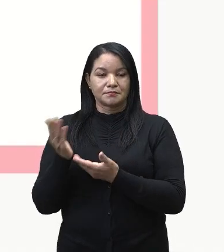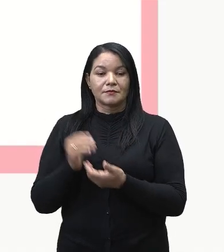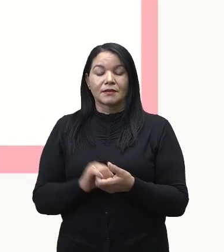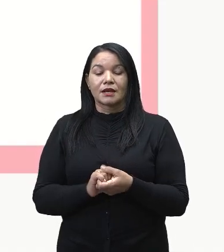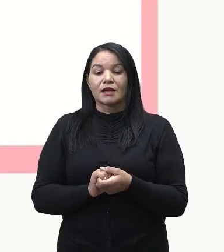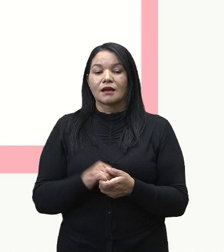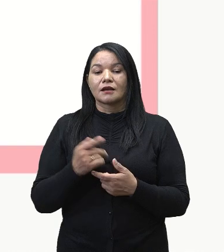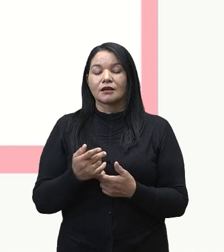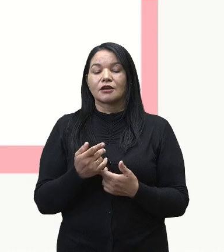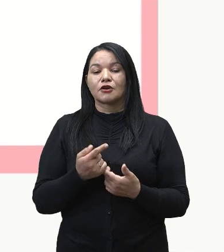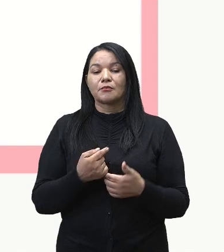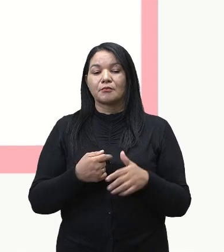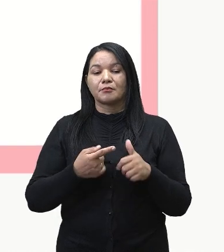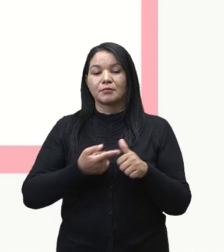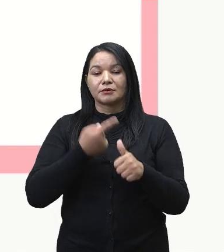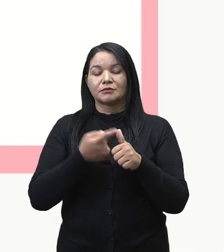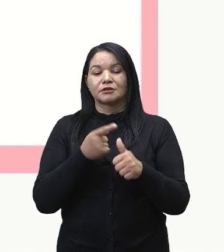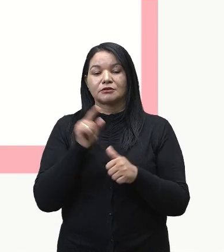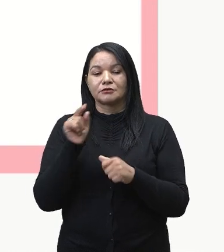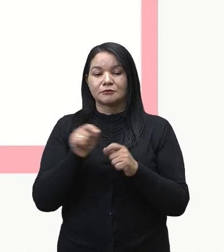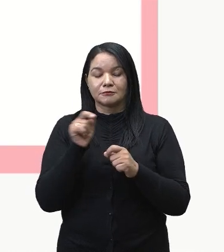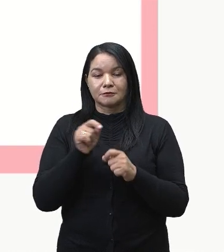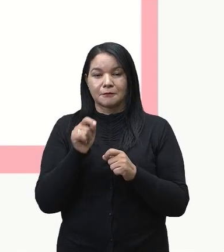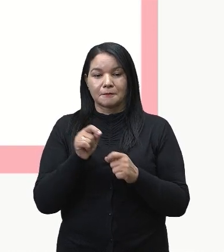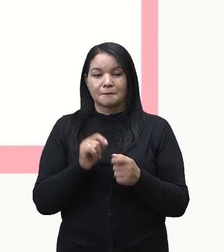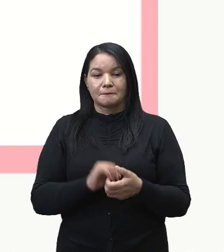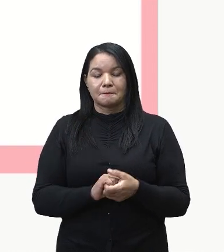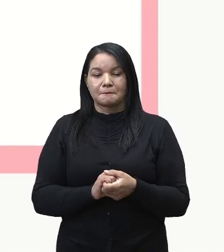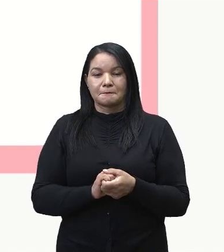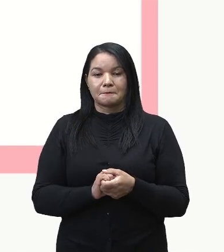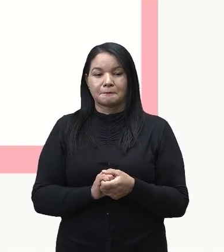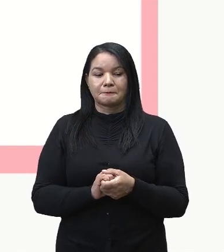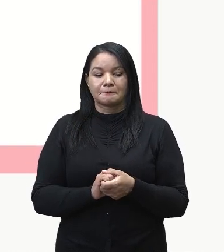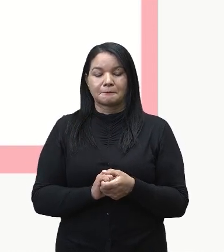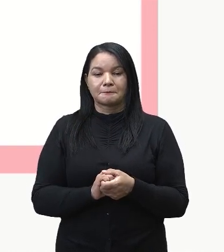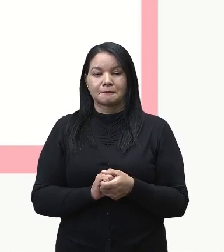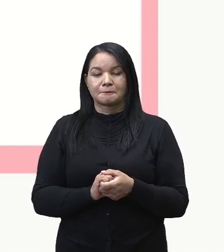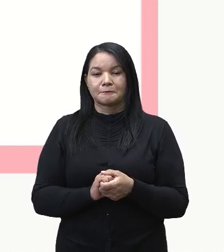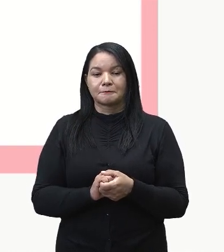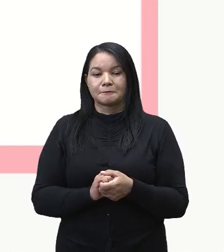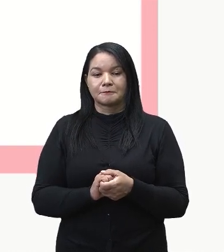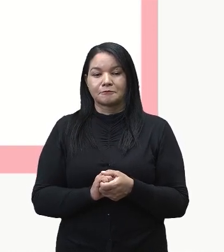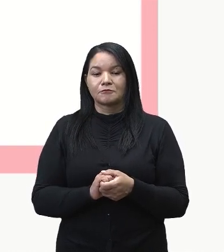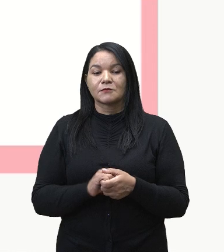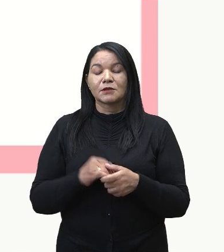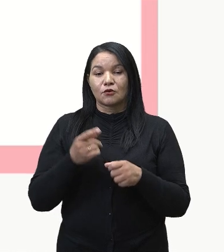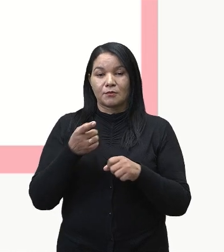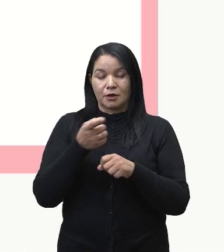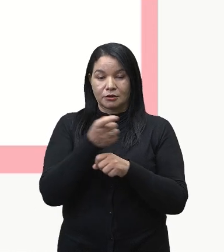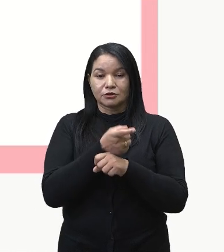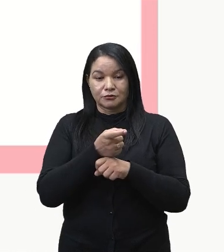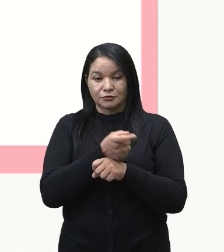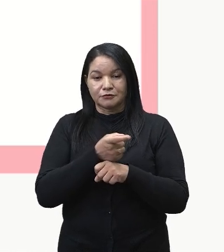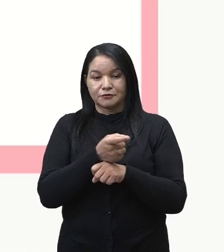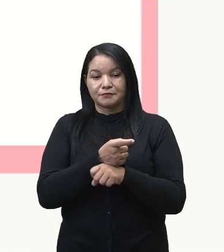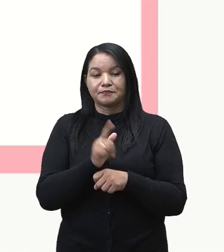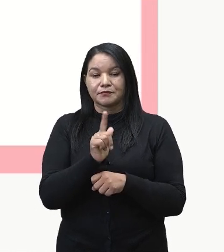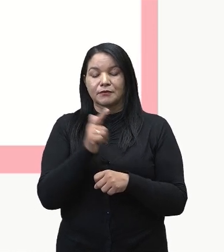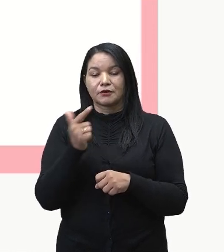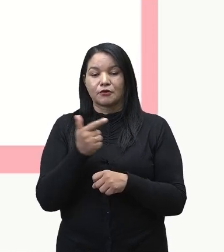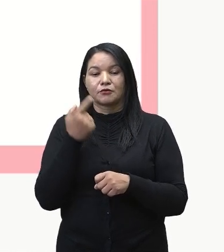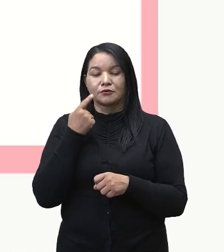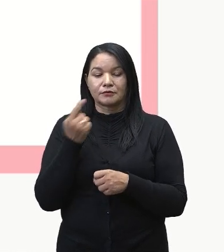os adjetivos, tá bom? Vamos utilizar adjetivos. Depois temos complementos